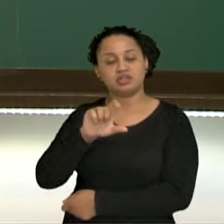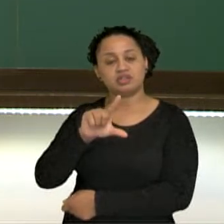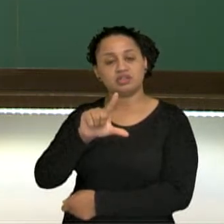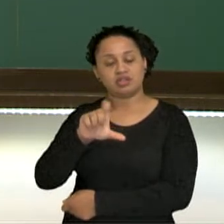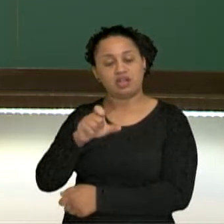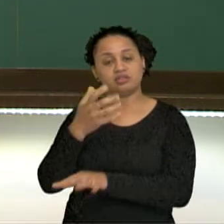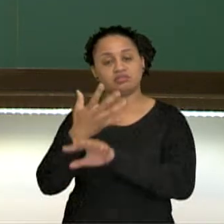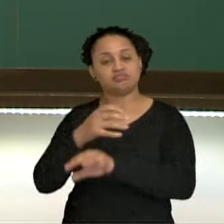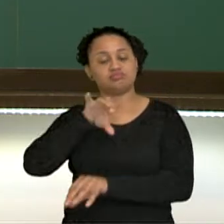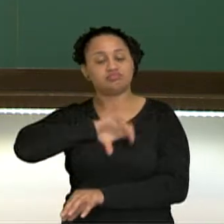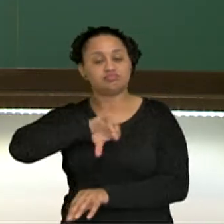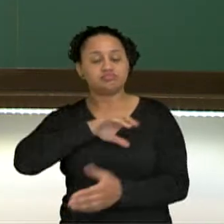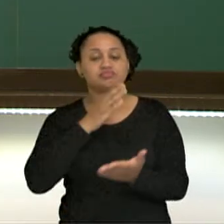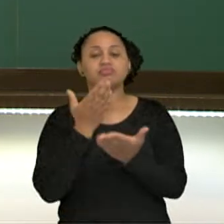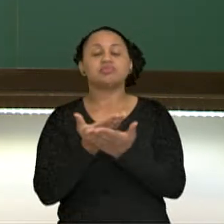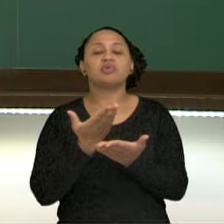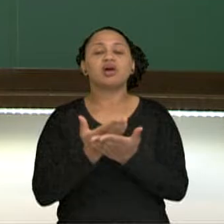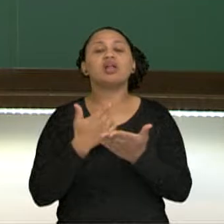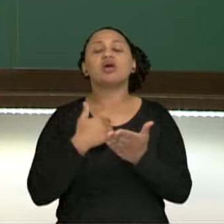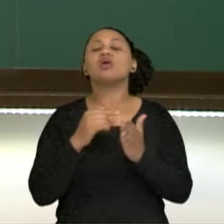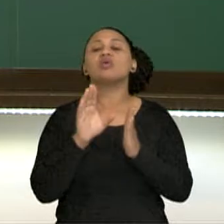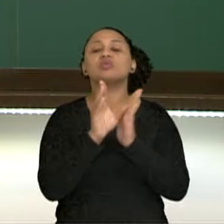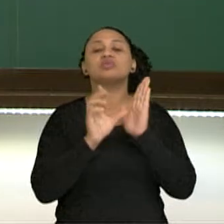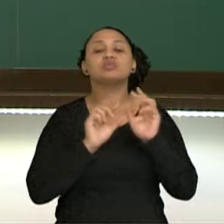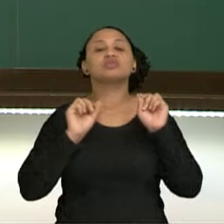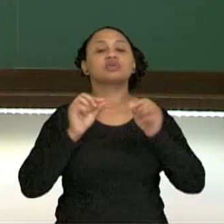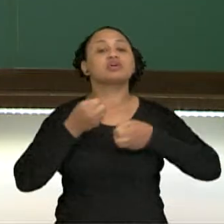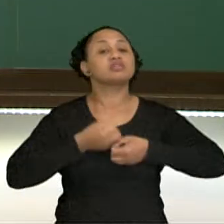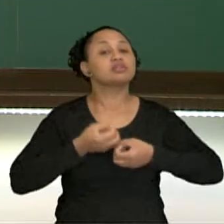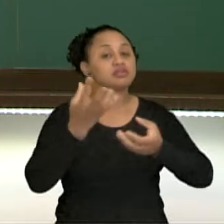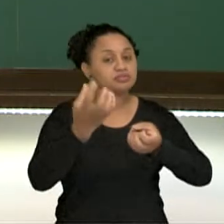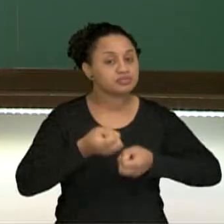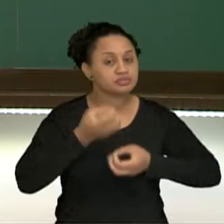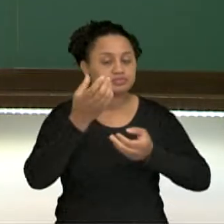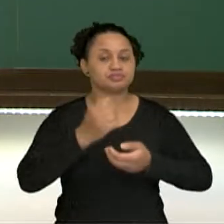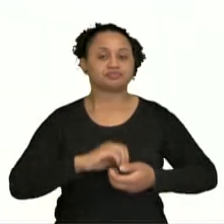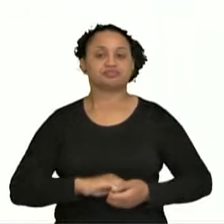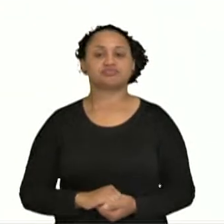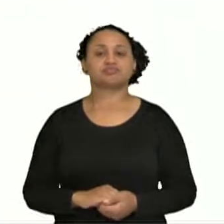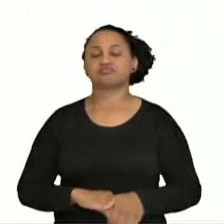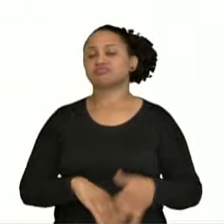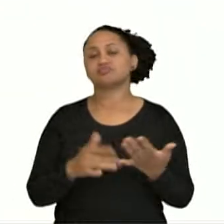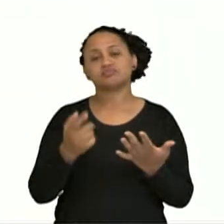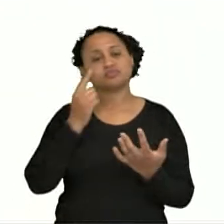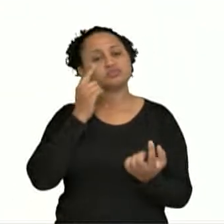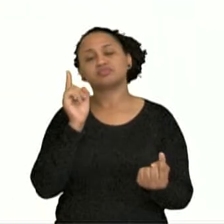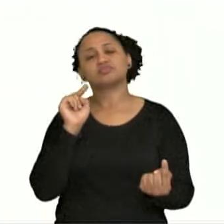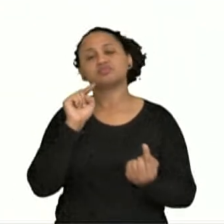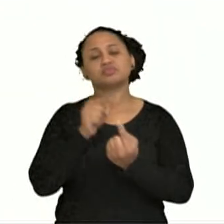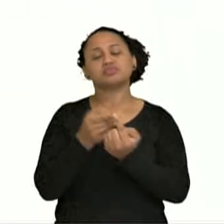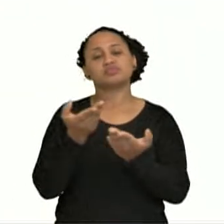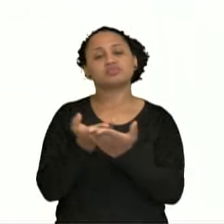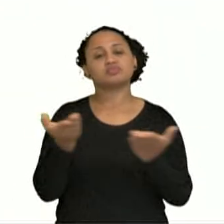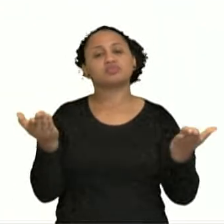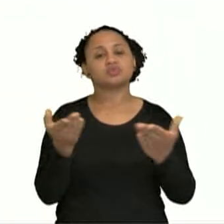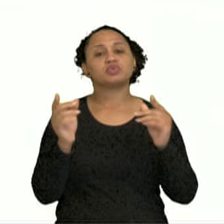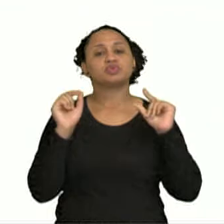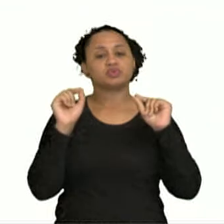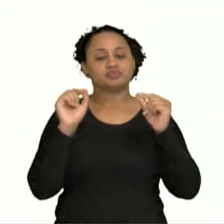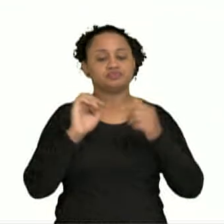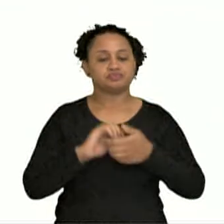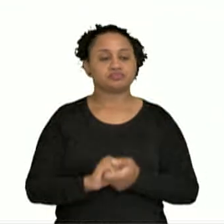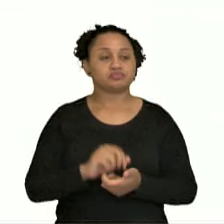e nesta aula vamos falar sobre depoimento. Vamos aos objetivos da aula de hoje.